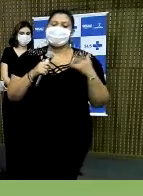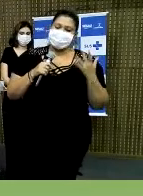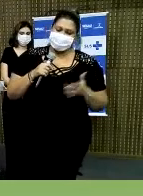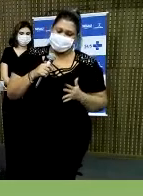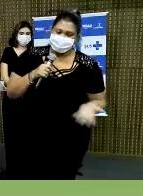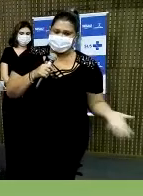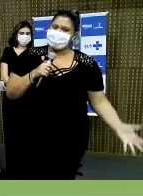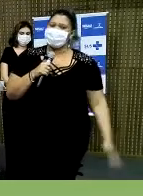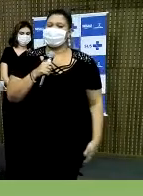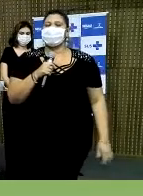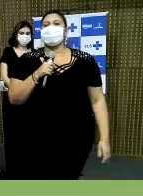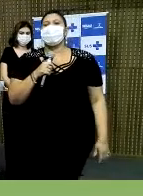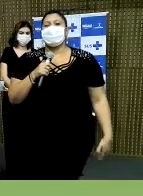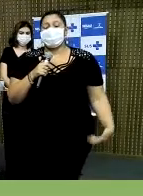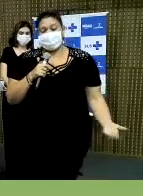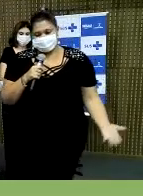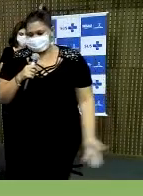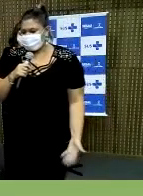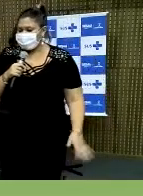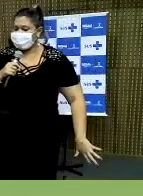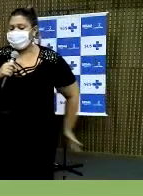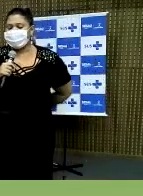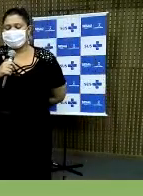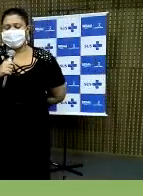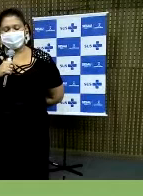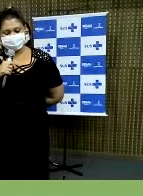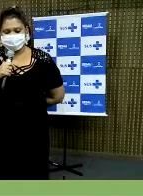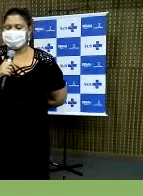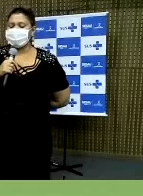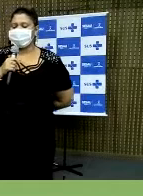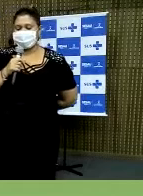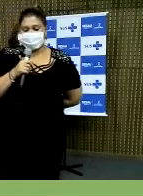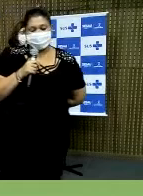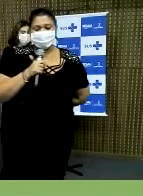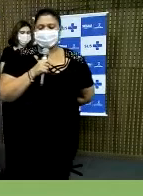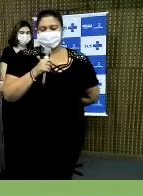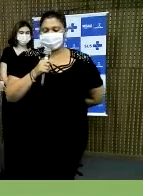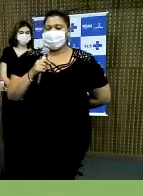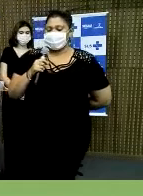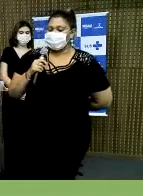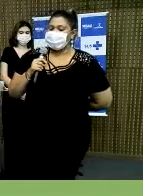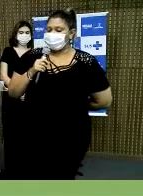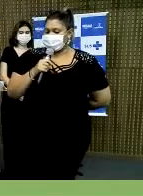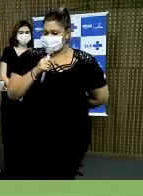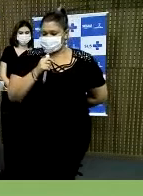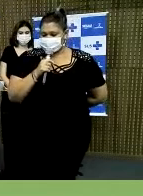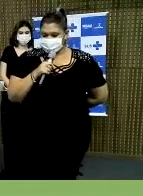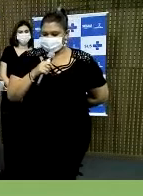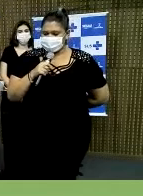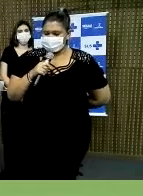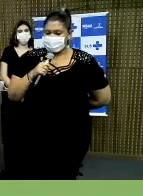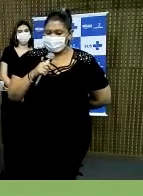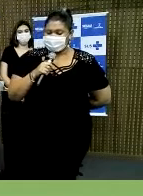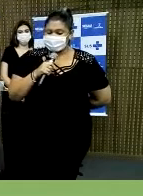houve o registro. Mas já estamos organizando as estratégias e já estamos mudando isso.